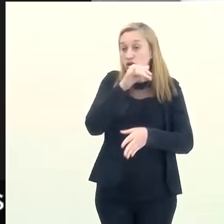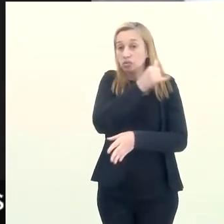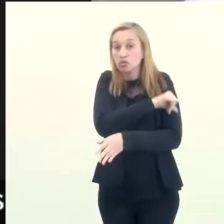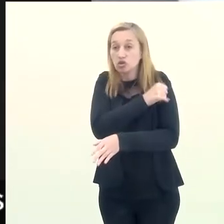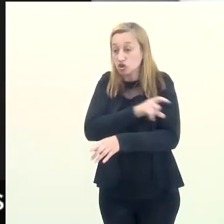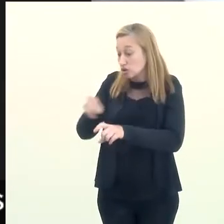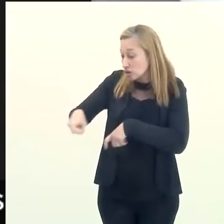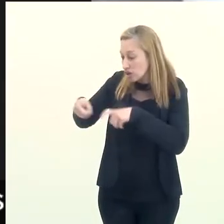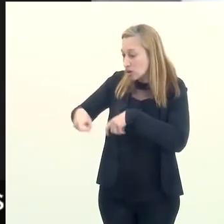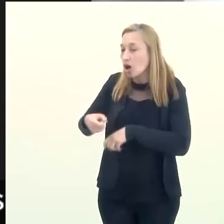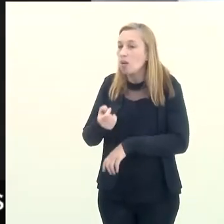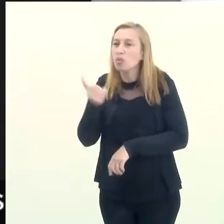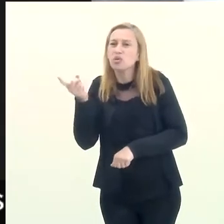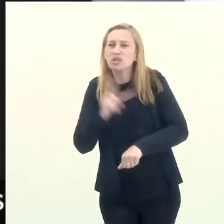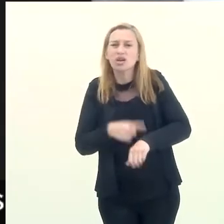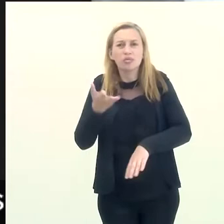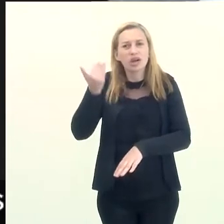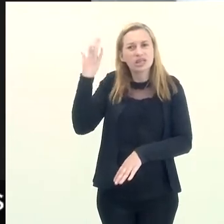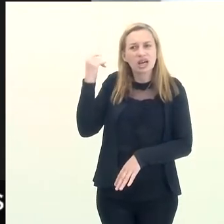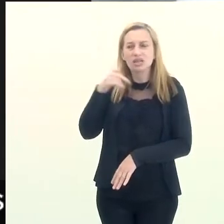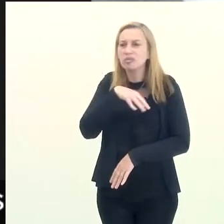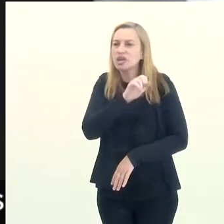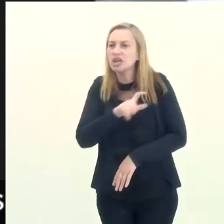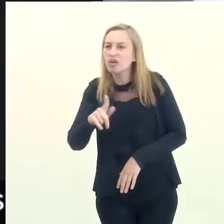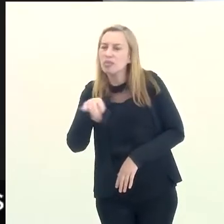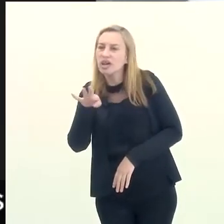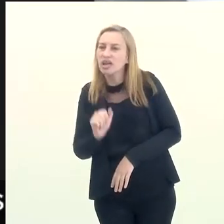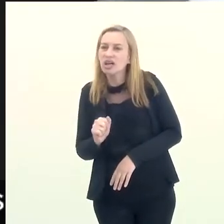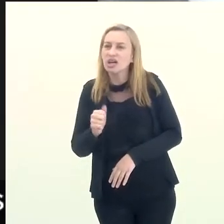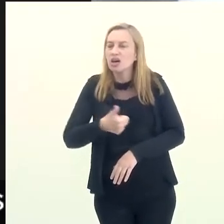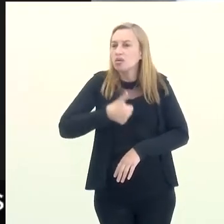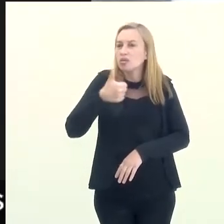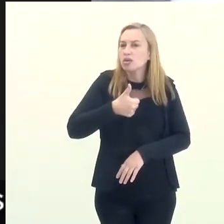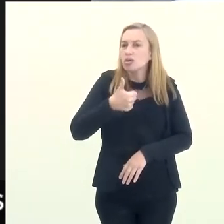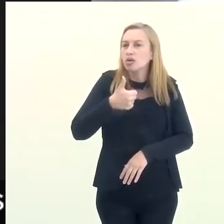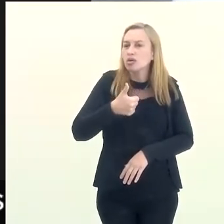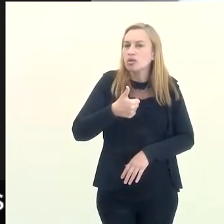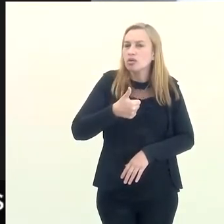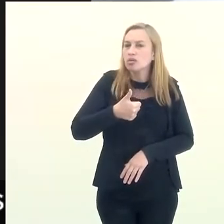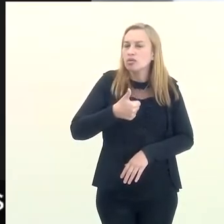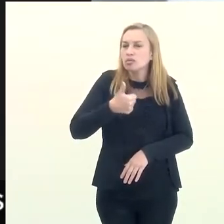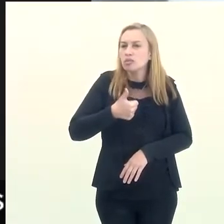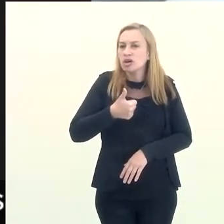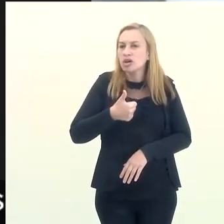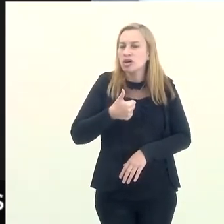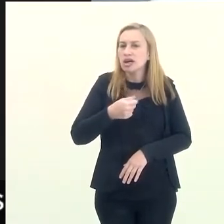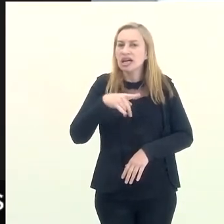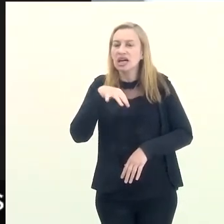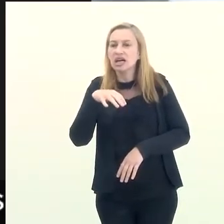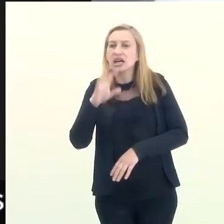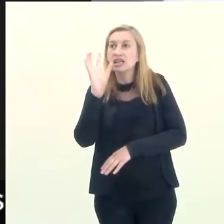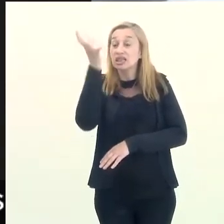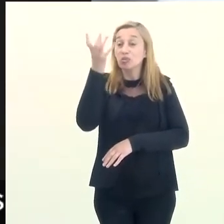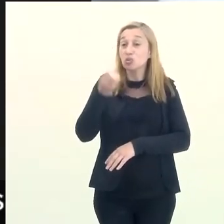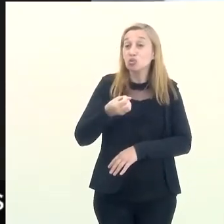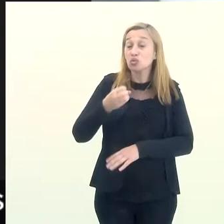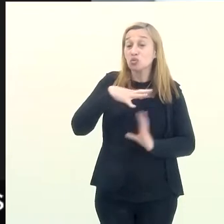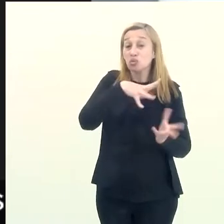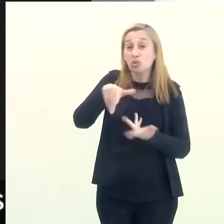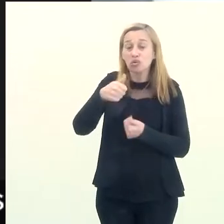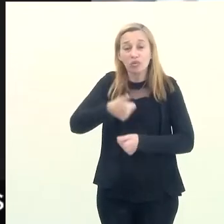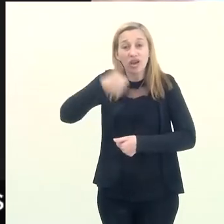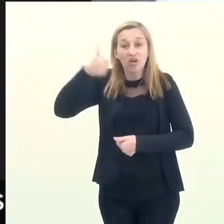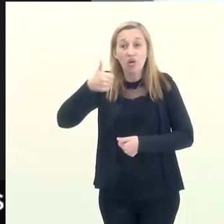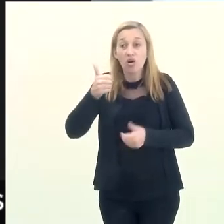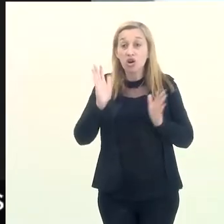de Janeiro. Há pouco tempo atrás, Miguel Pereira era conhecido só como o terceiro melhor clima do mundo e não tinha hotel para curtir esse clima.